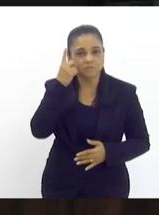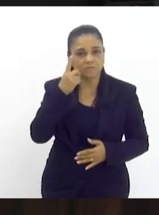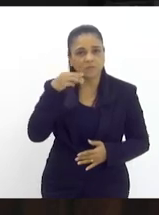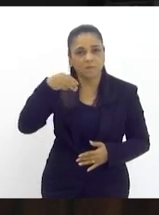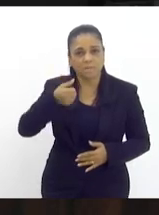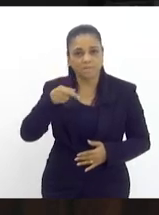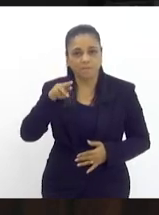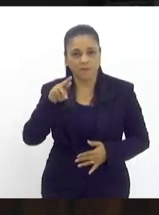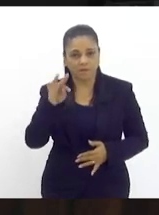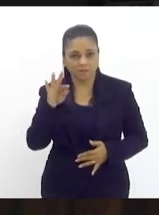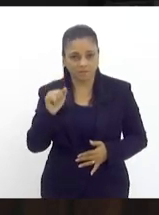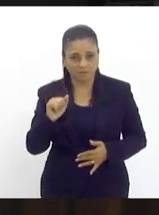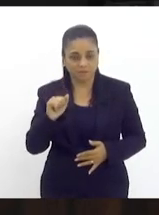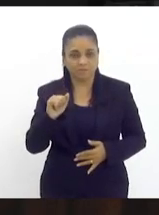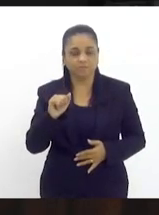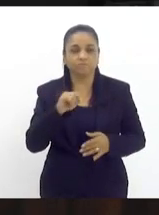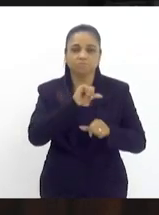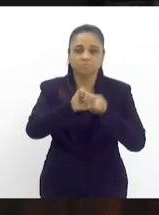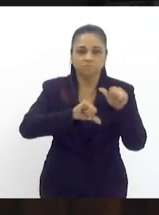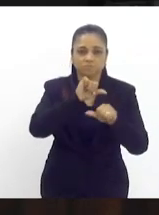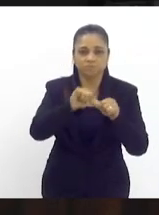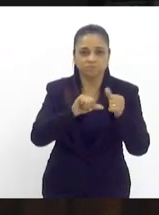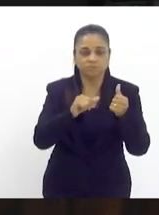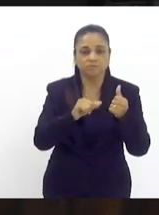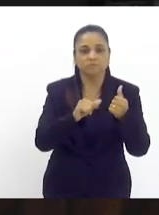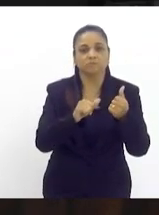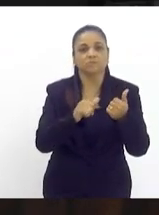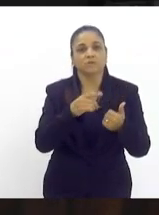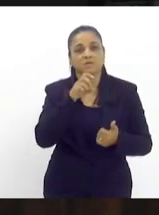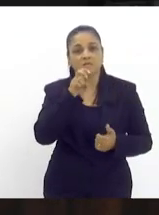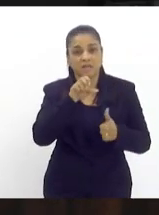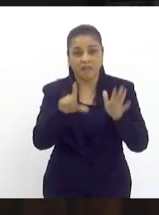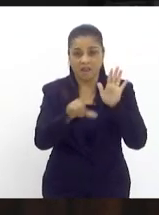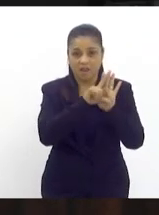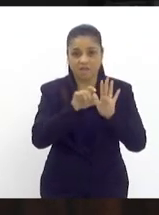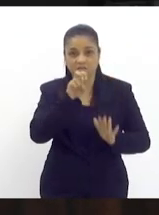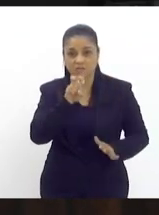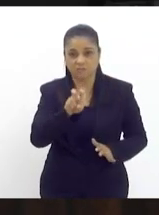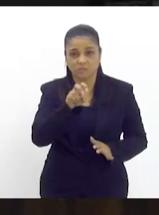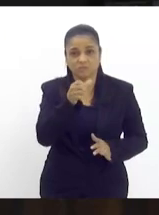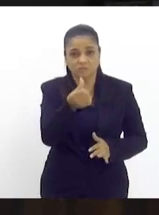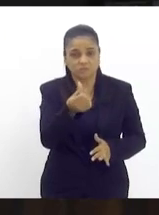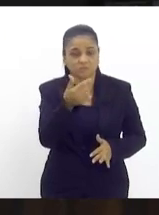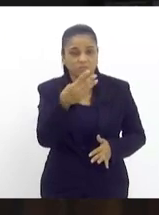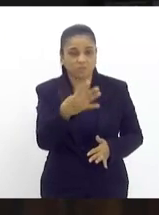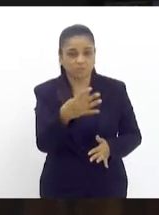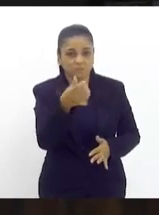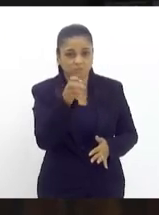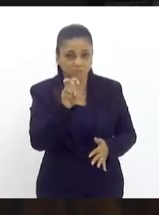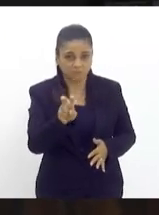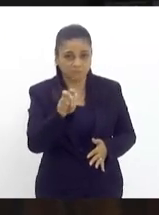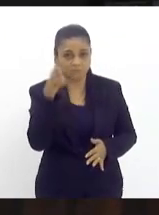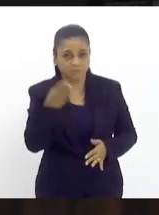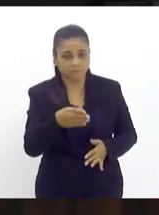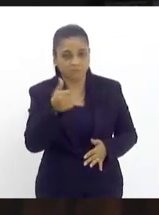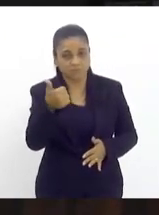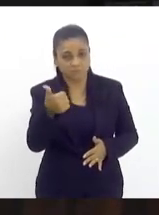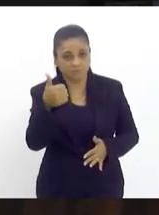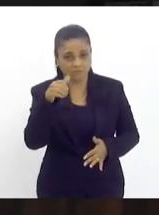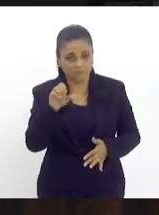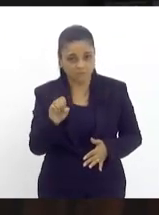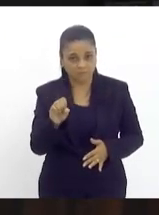Marta Rocha que altera o anexo da lei 5.645 de 6 de janeiro de 2010